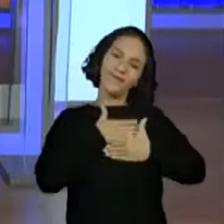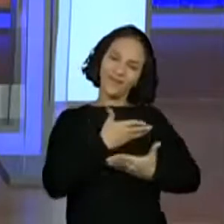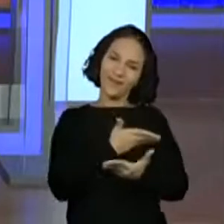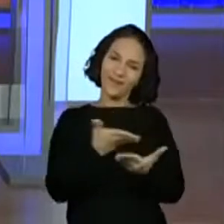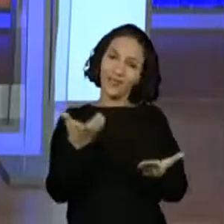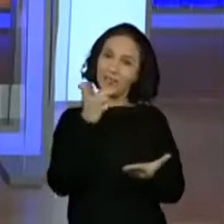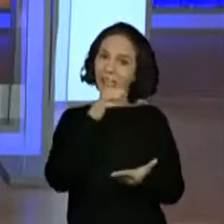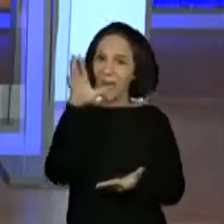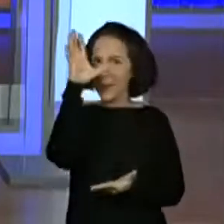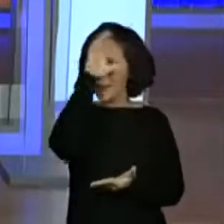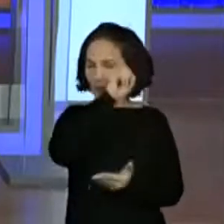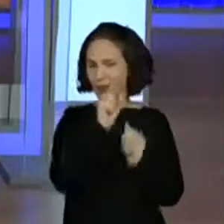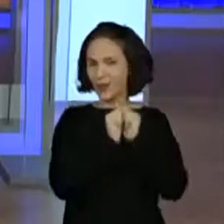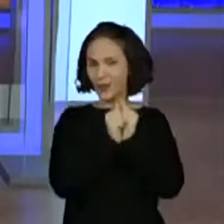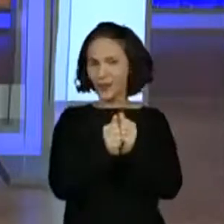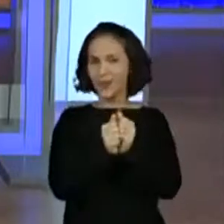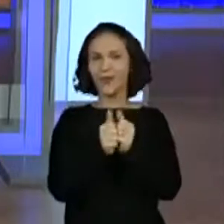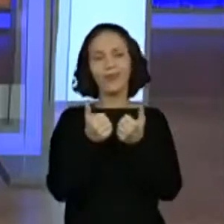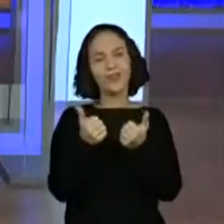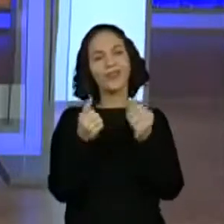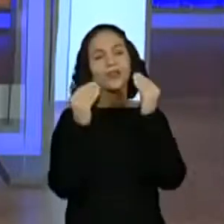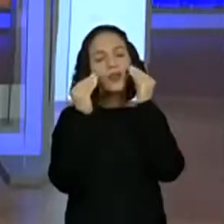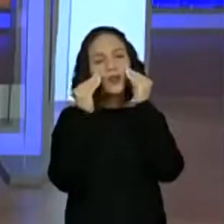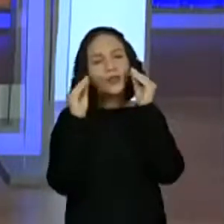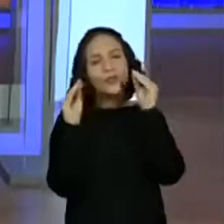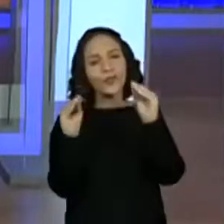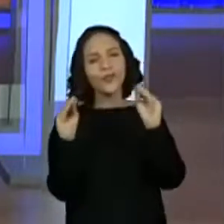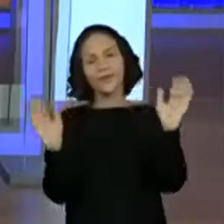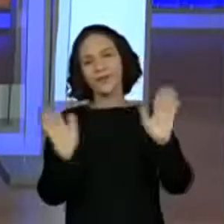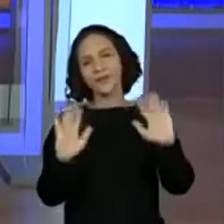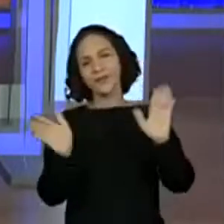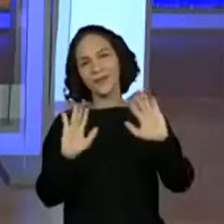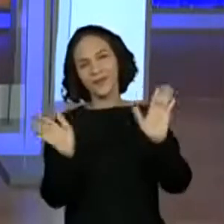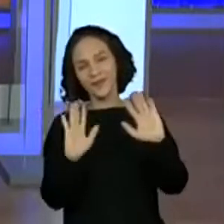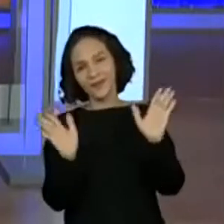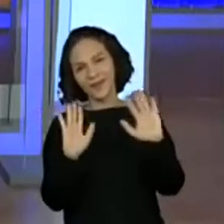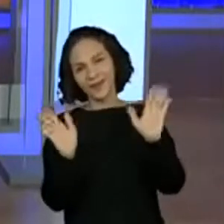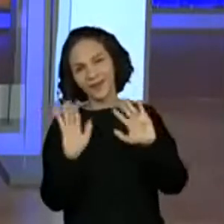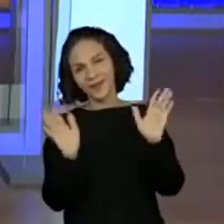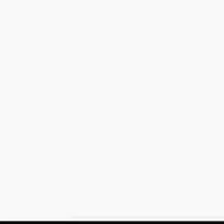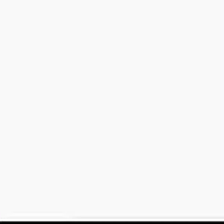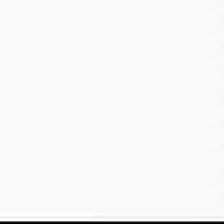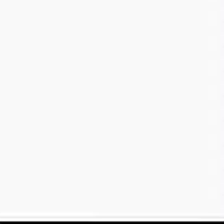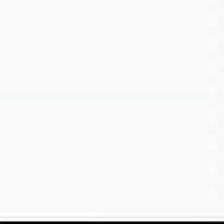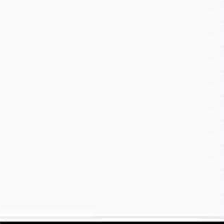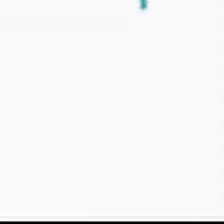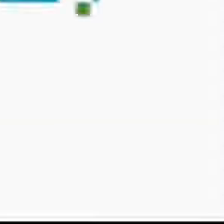todos possam aprender juntos, tá bom? Beijão e até a próxima. Tchau, tchau.